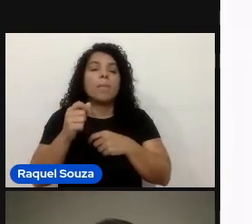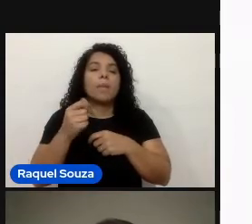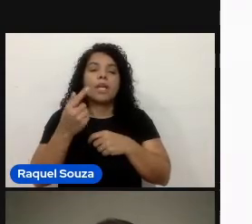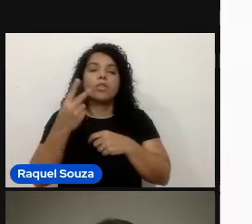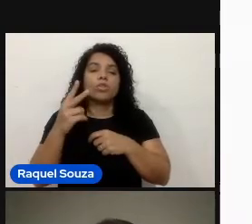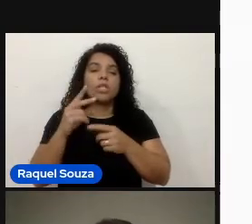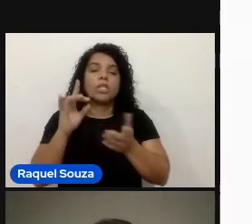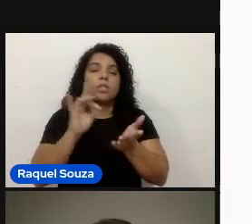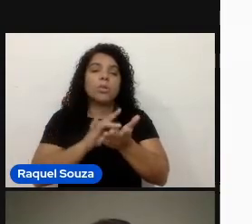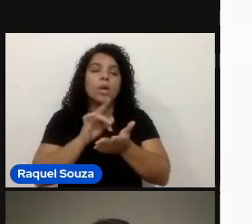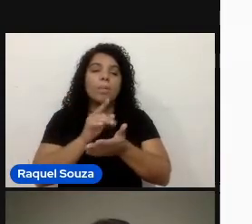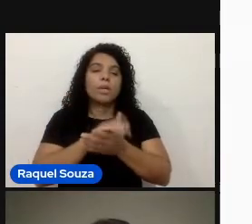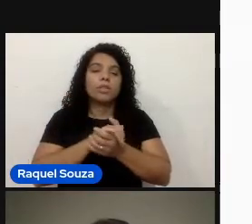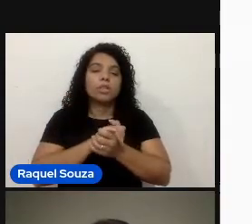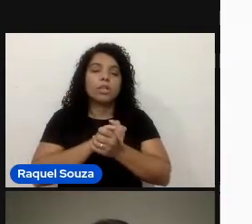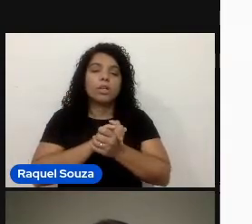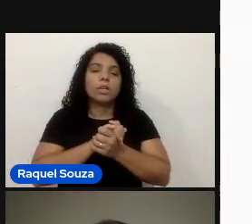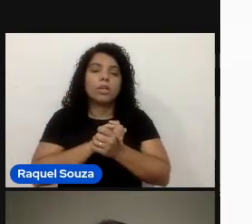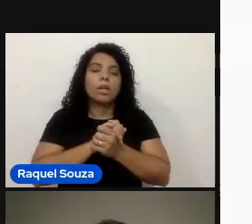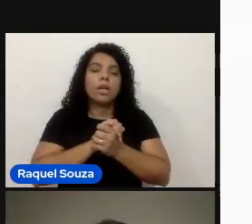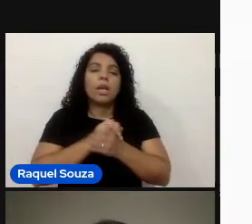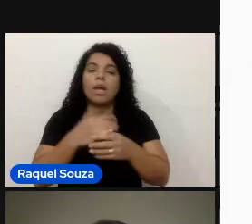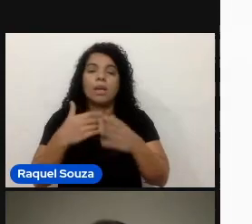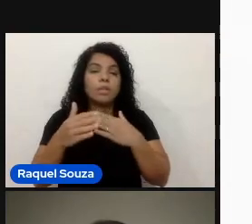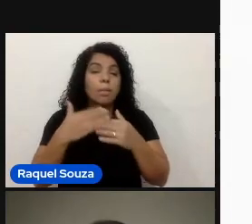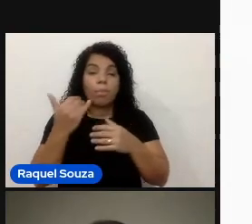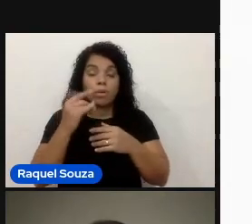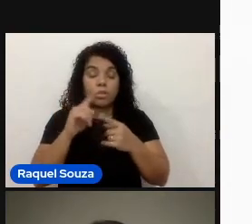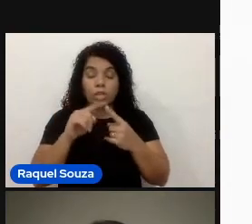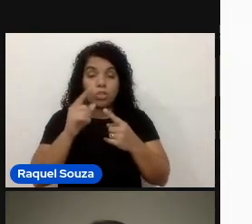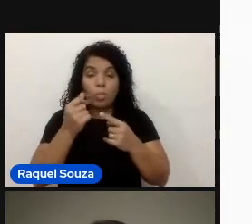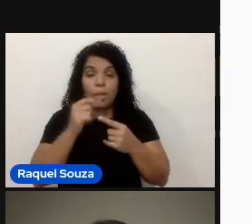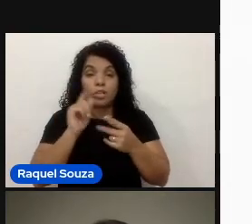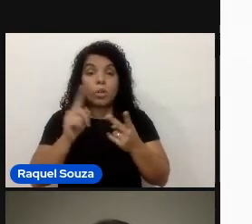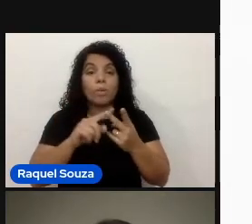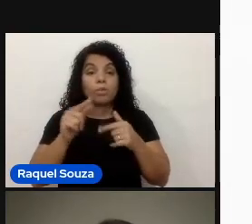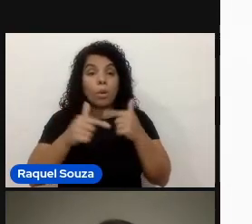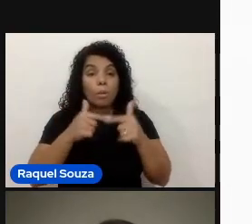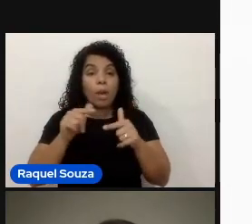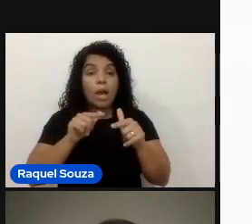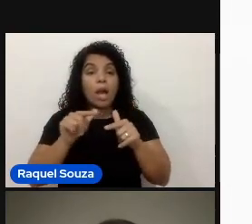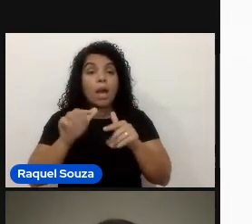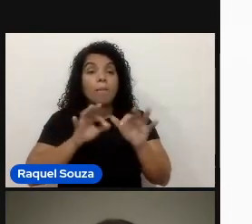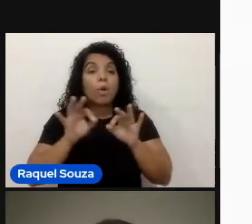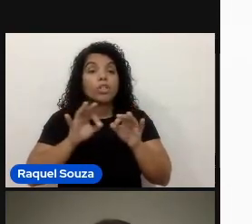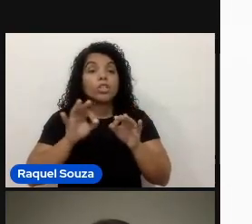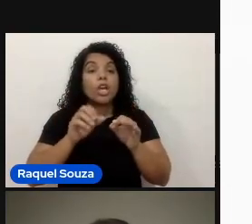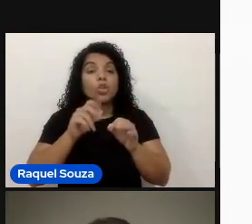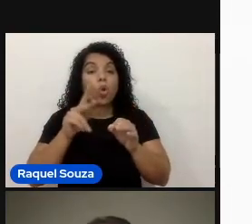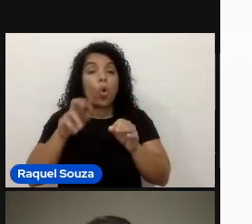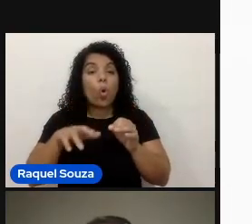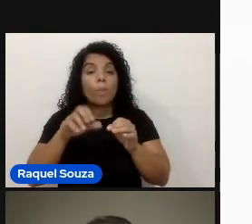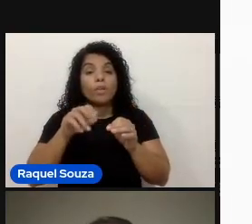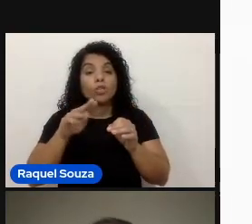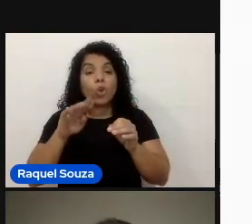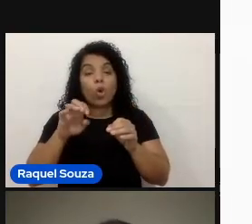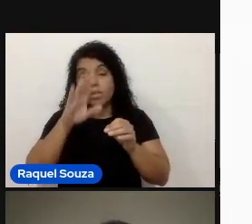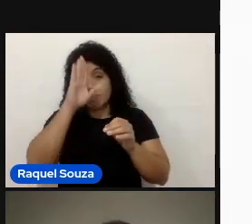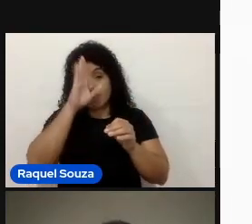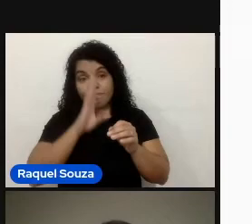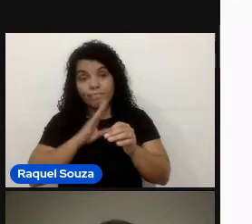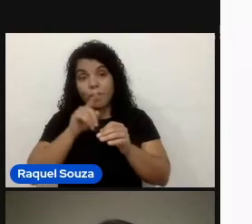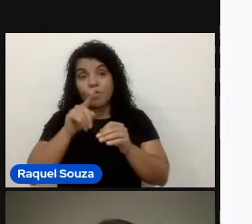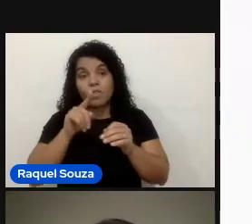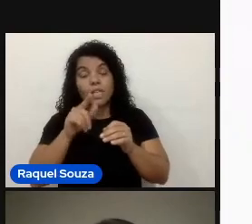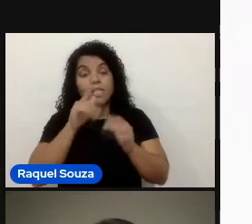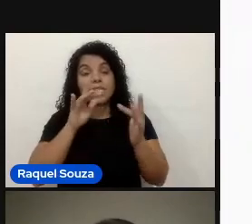realmente relevante. Para projetos open source é gratuito, basta você entrar em contato com eles e